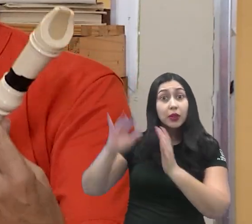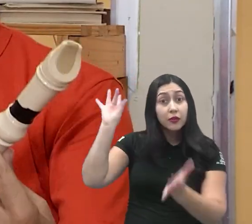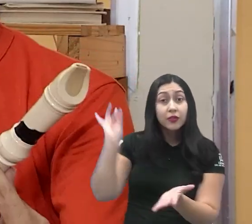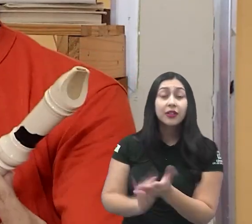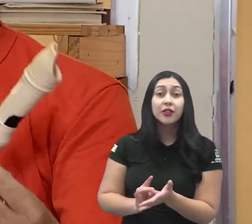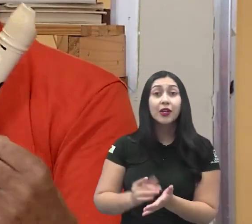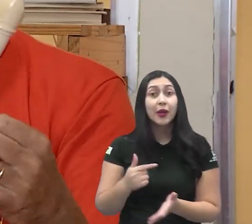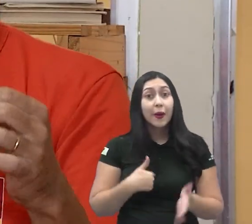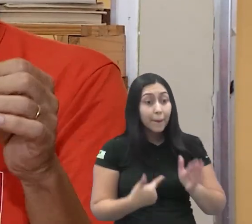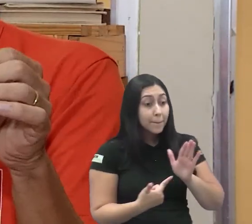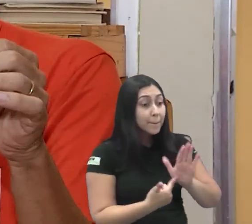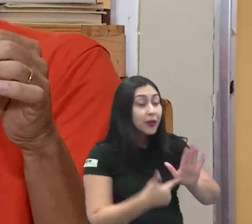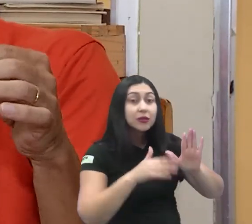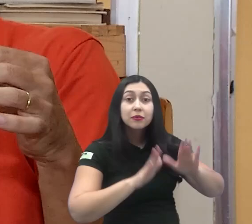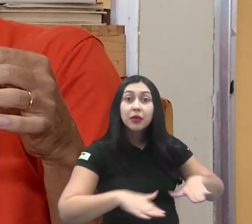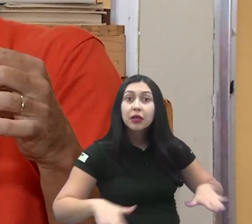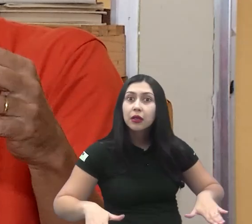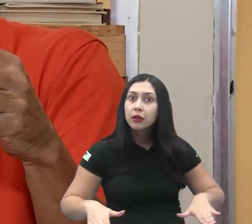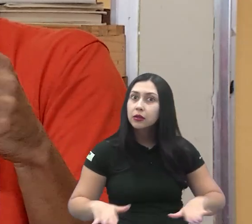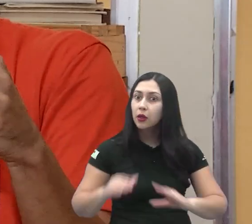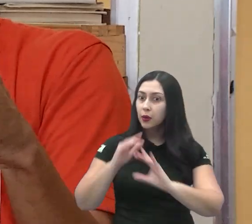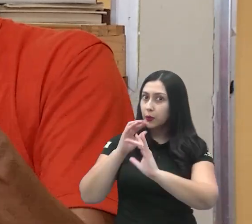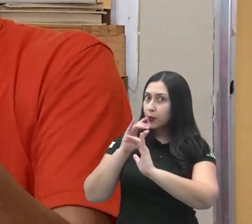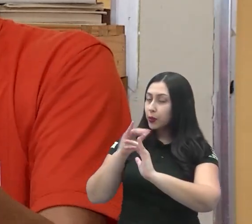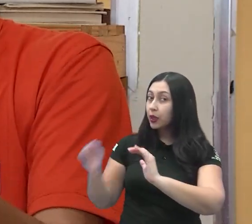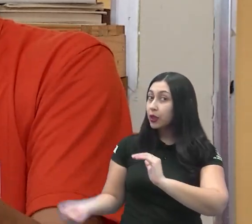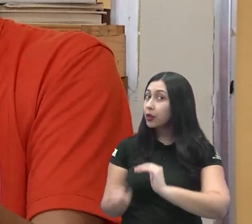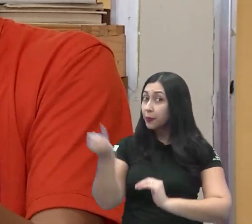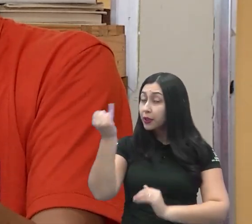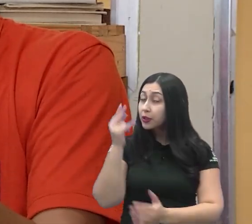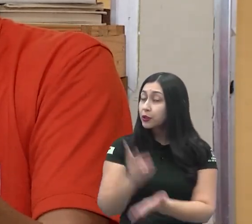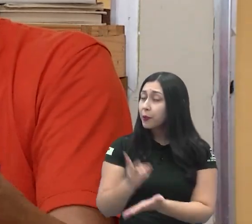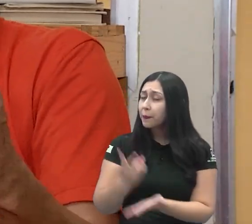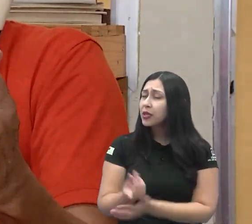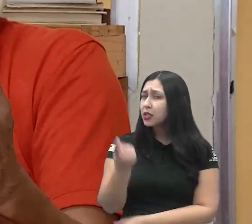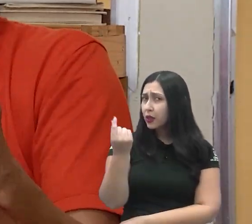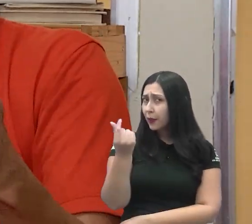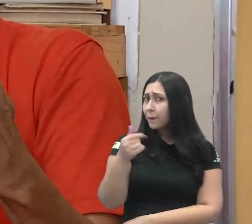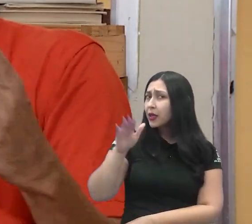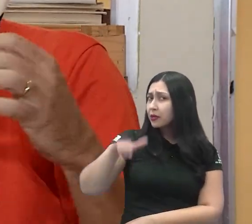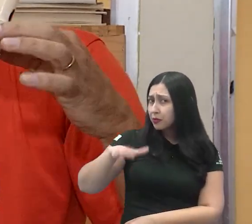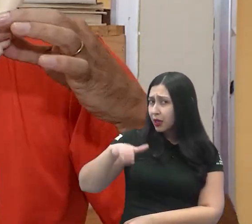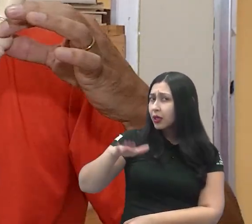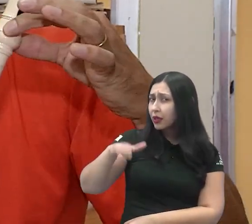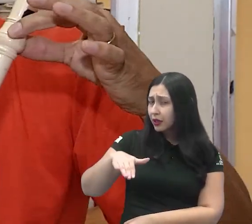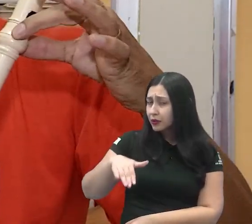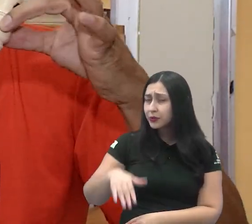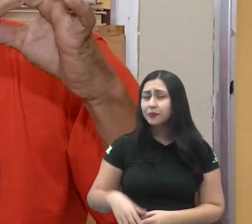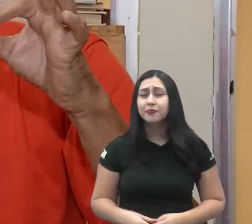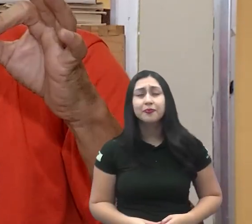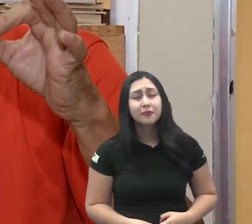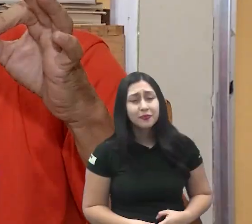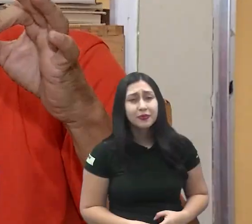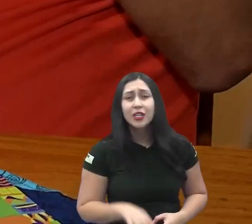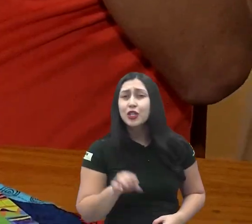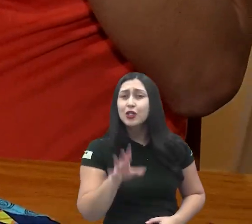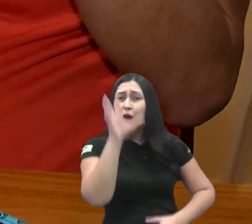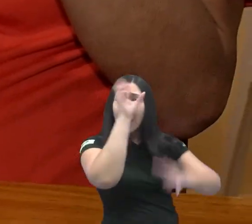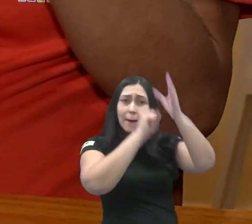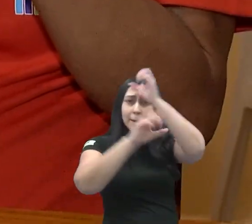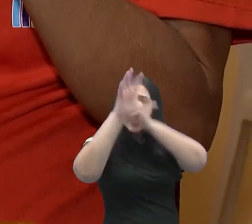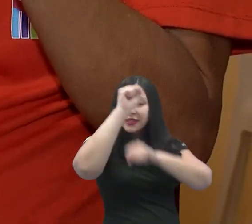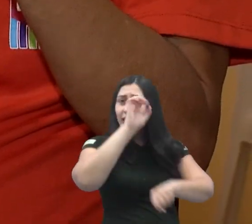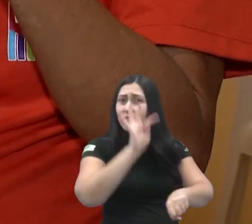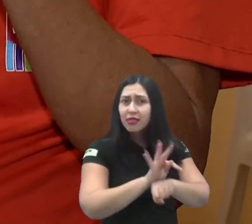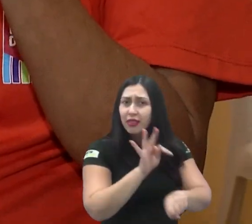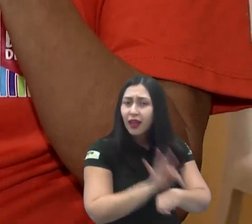Então é um instrumento de verdade. E eu mostro para as crianças que isso aqui é um instrumento importante, apesar de ser barato, acessível. Mais